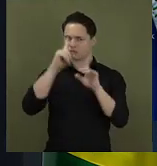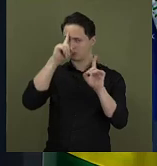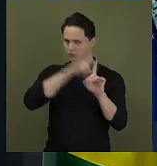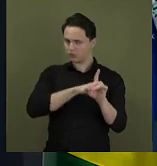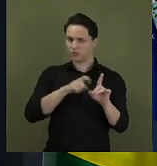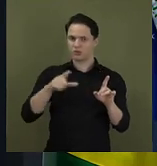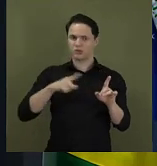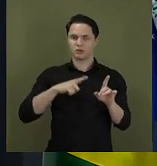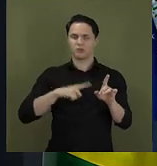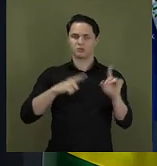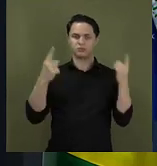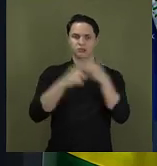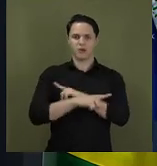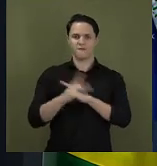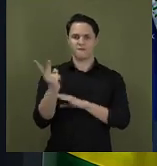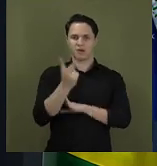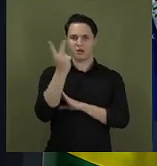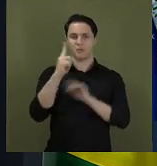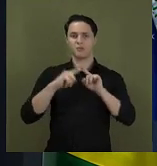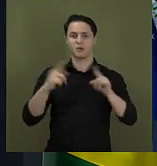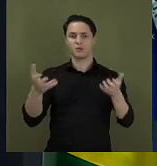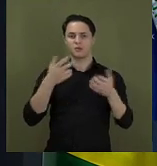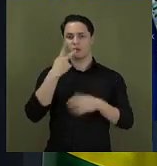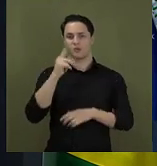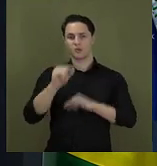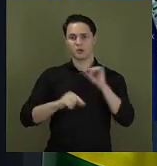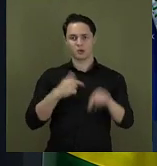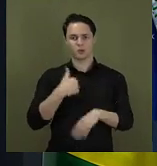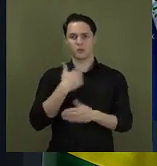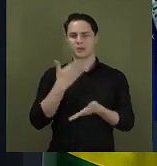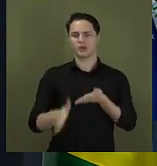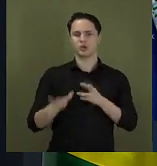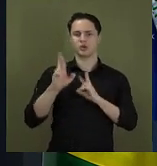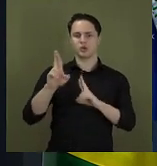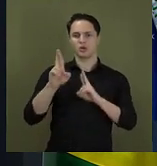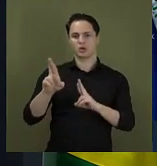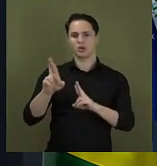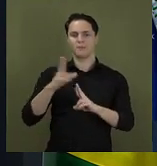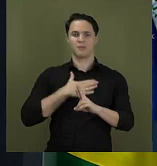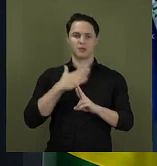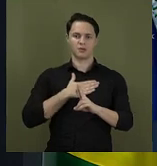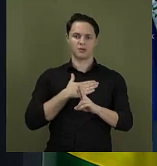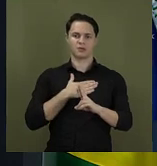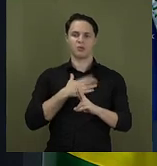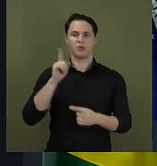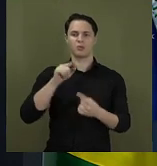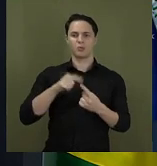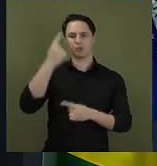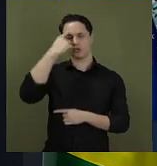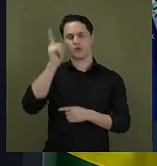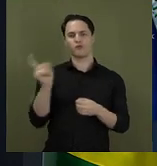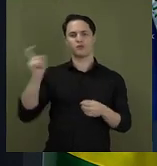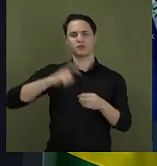de completa inversão de valores. Mas eu quero dizer que não perdi o meu otimismo e minha esperança para um dia